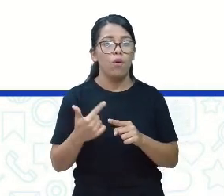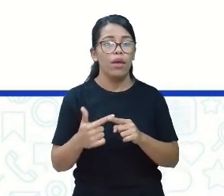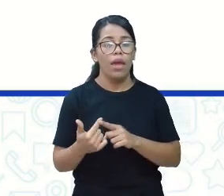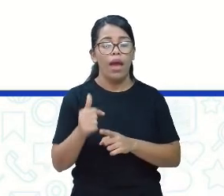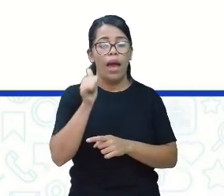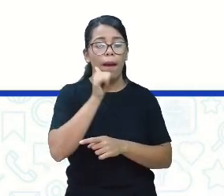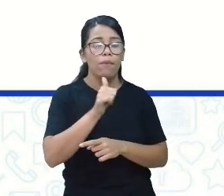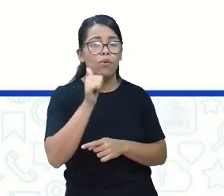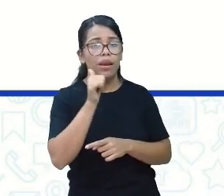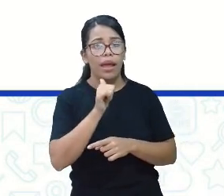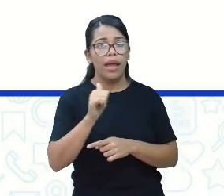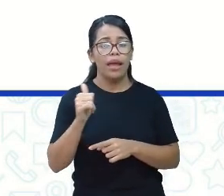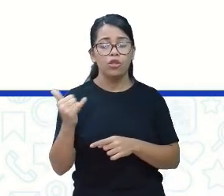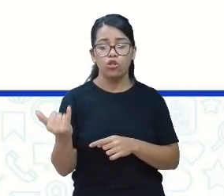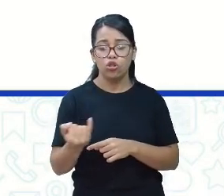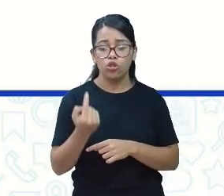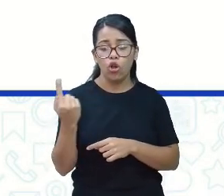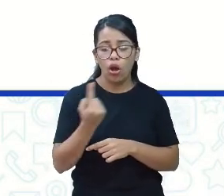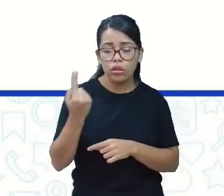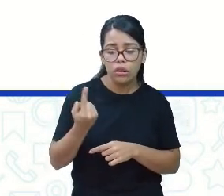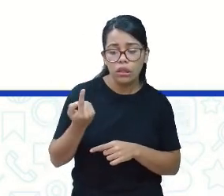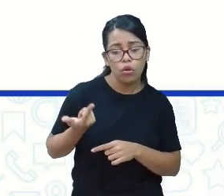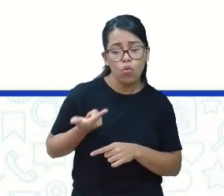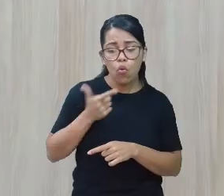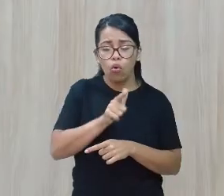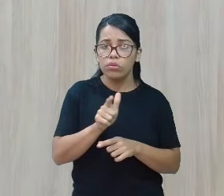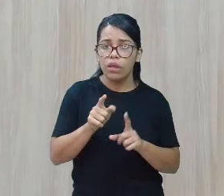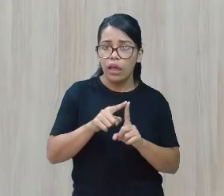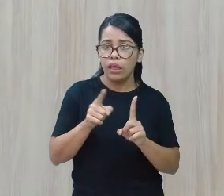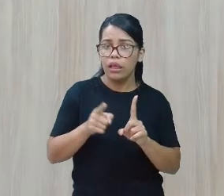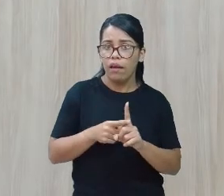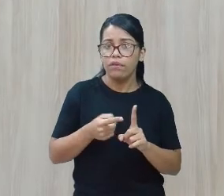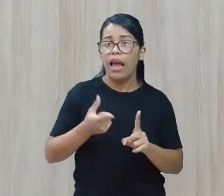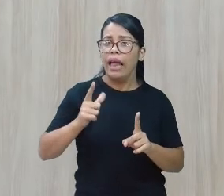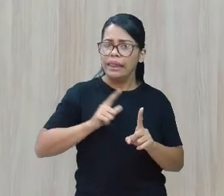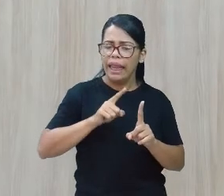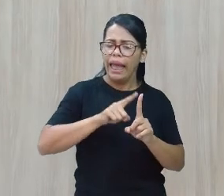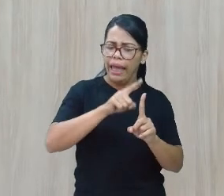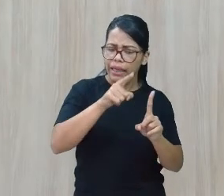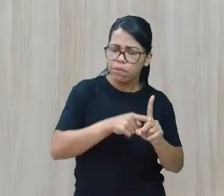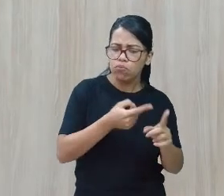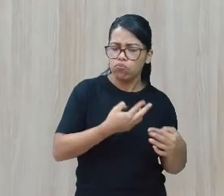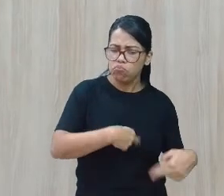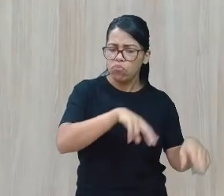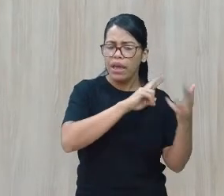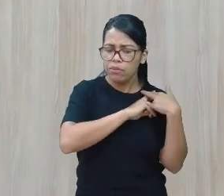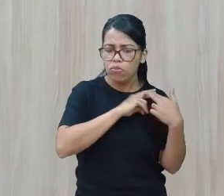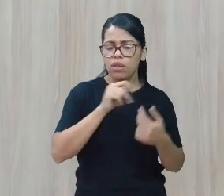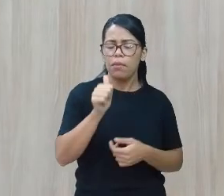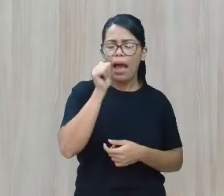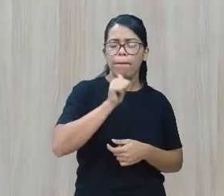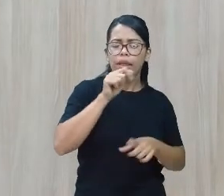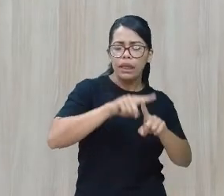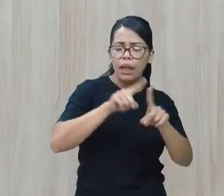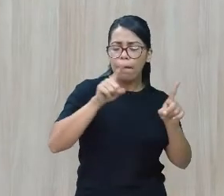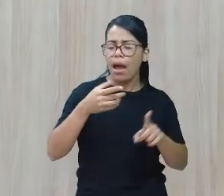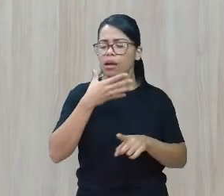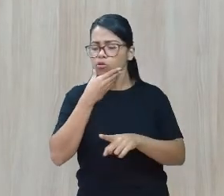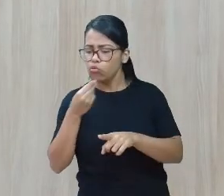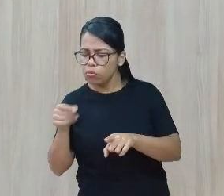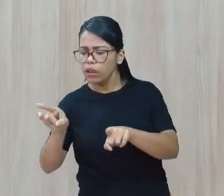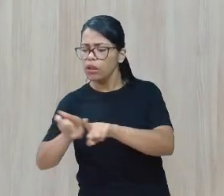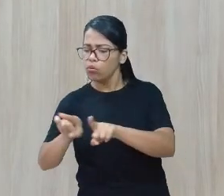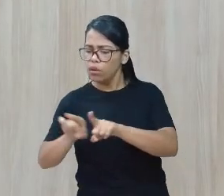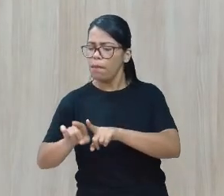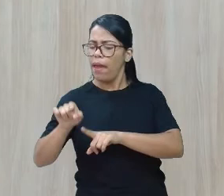pessoa. Então, a responsabilidade é da menina, mas também o rapaz, ele também é responsável, porque ele vai